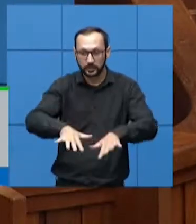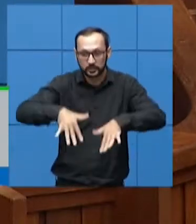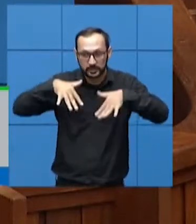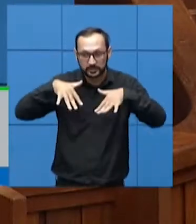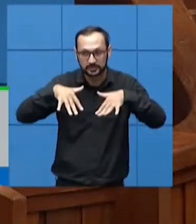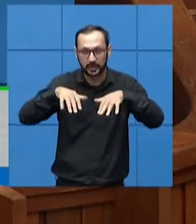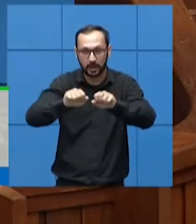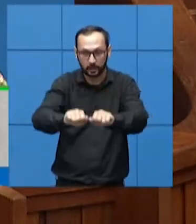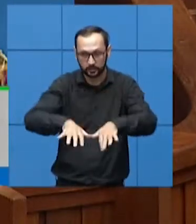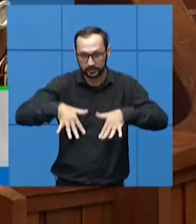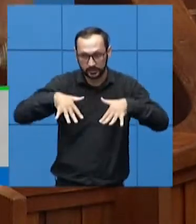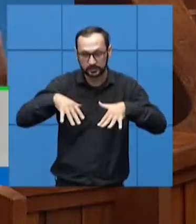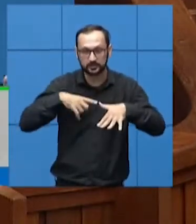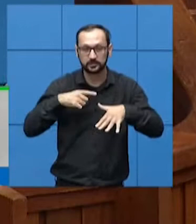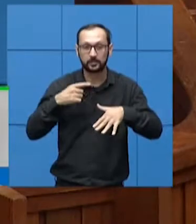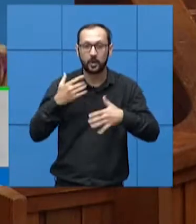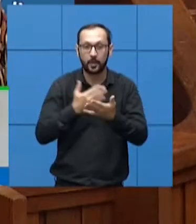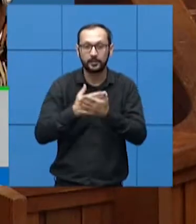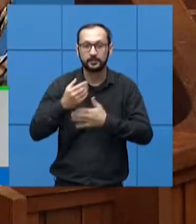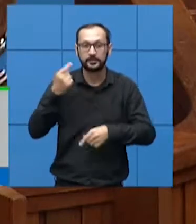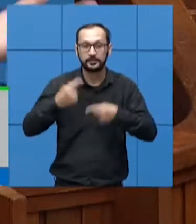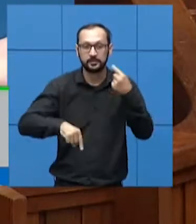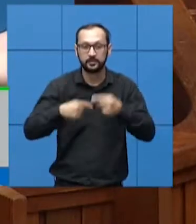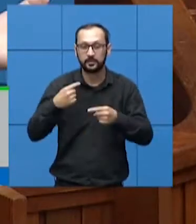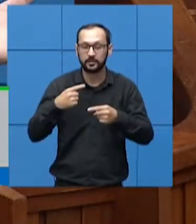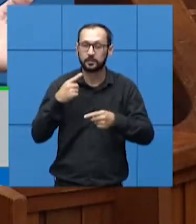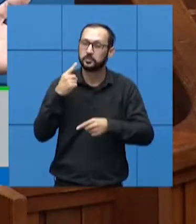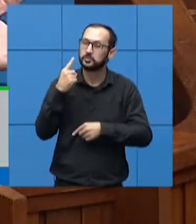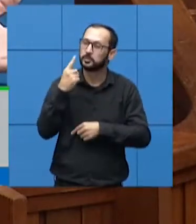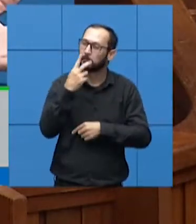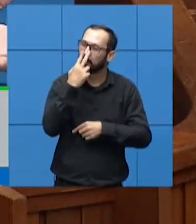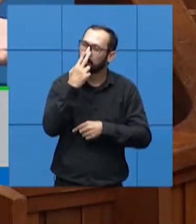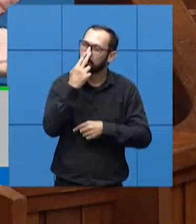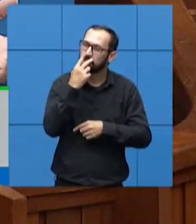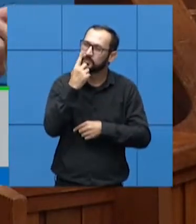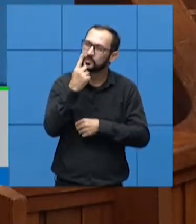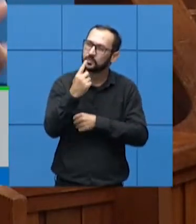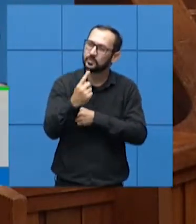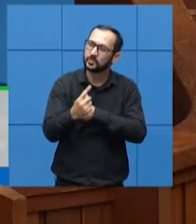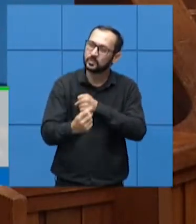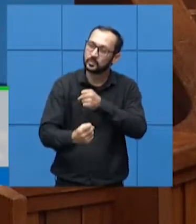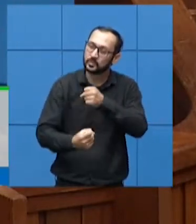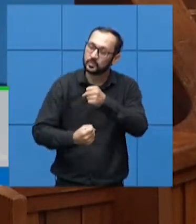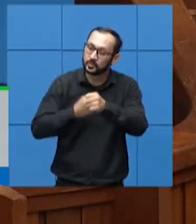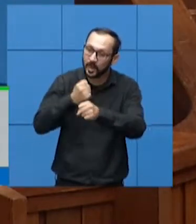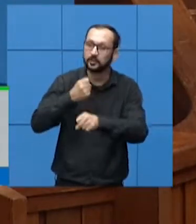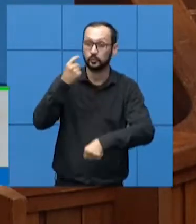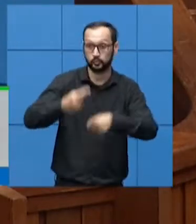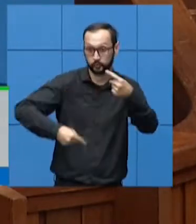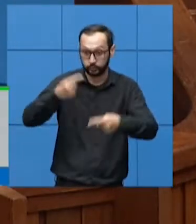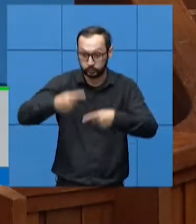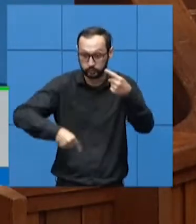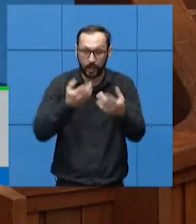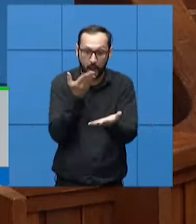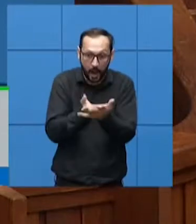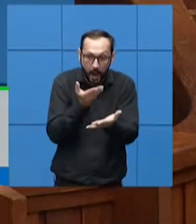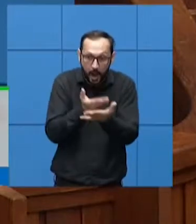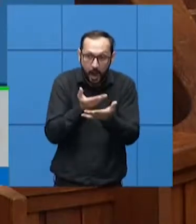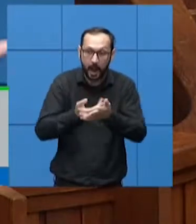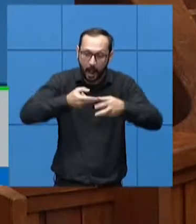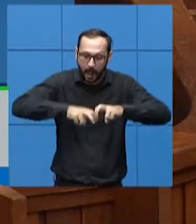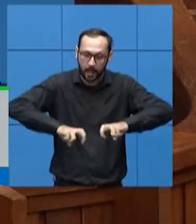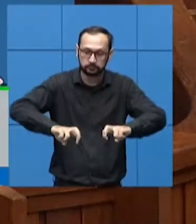foi citado aqui, gerou, depois de um ano praticamente de discussão e estudos, nós